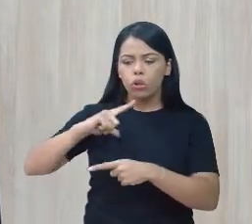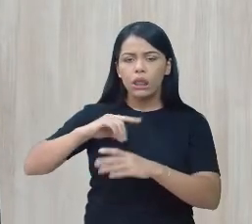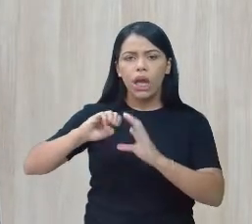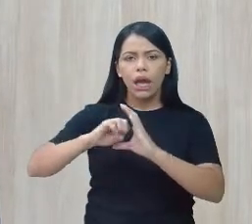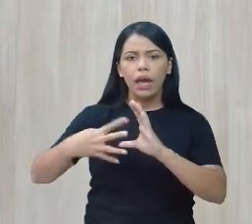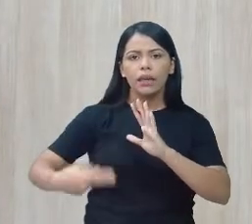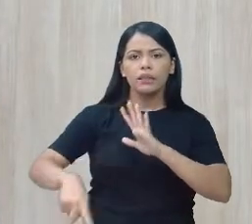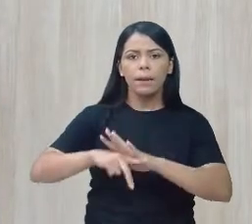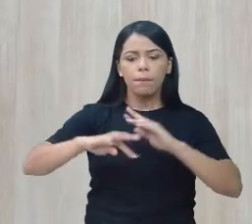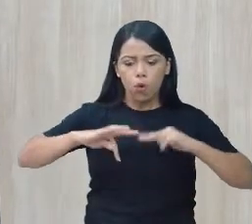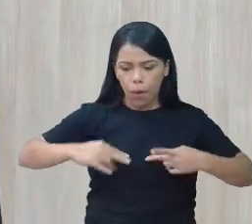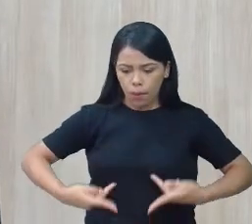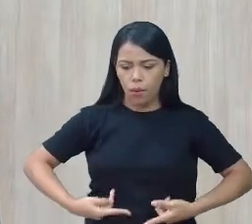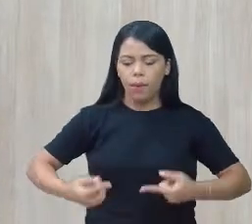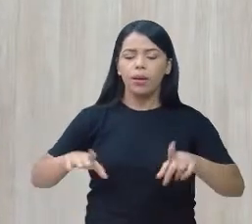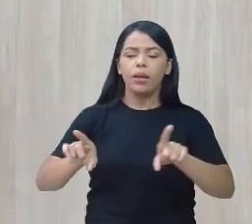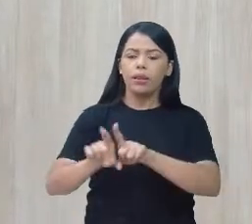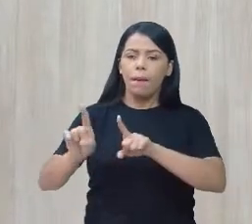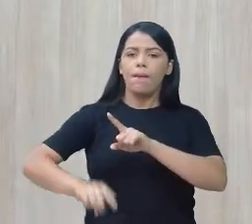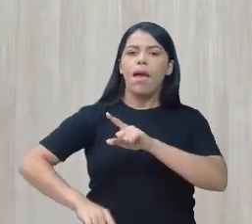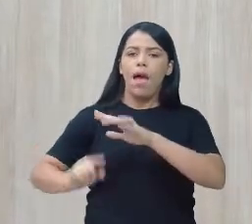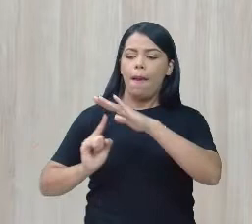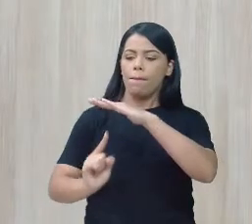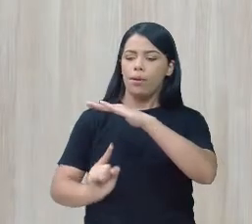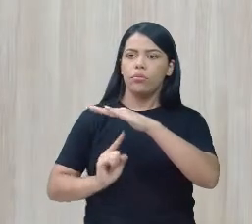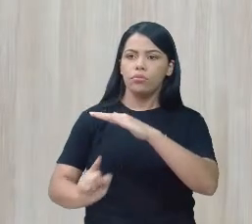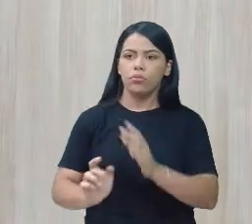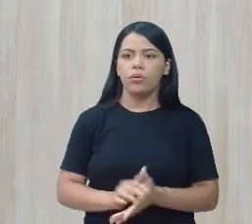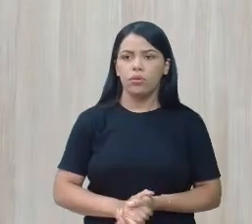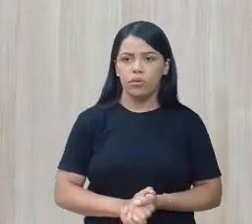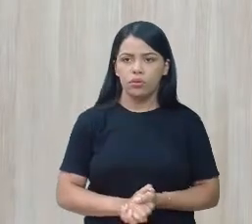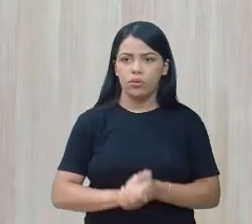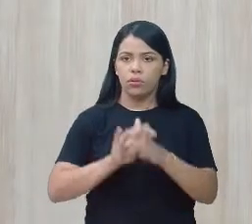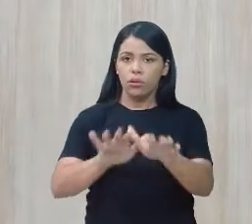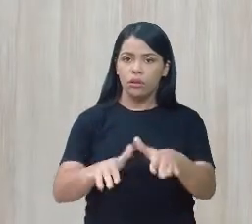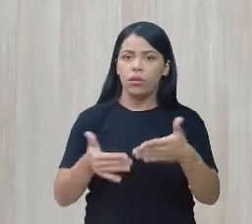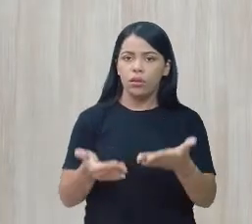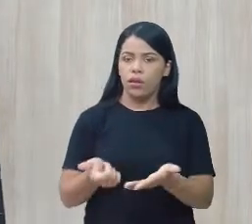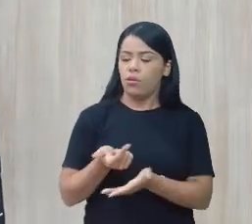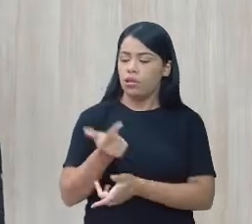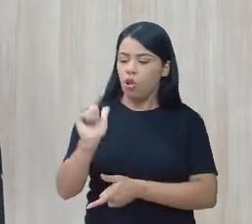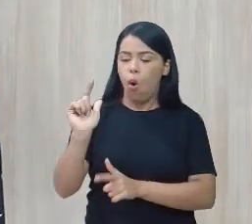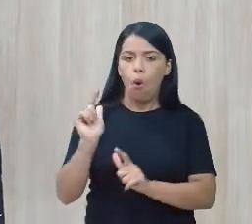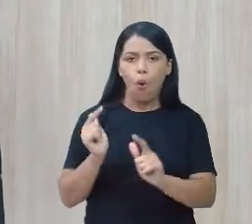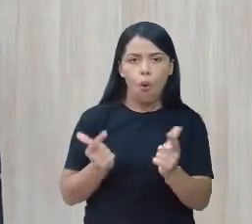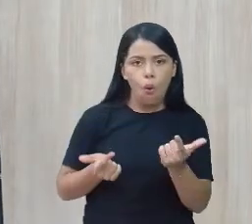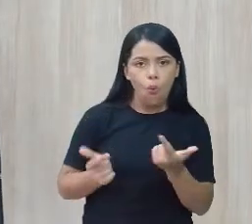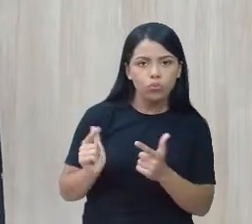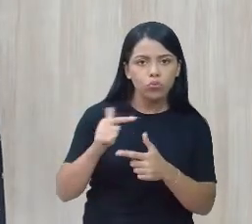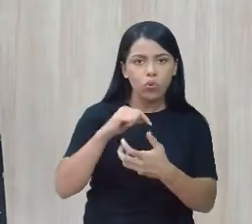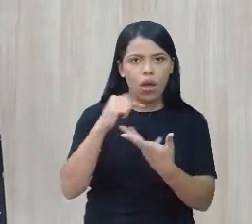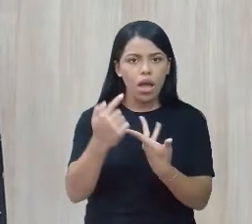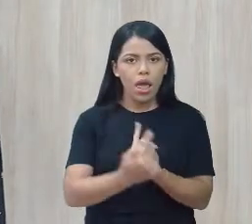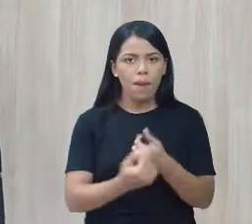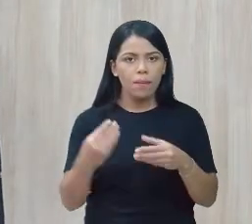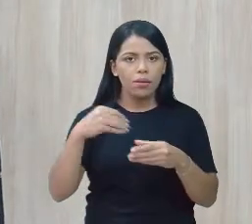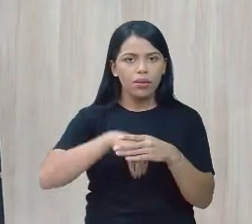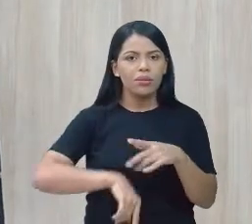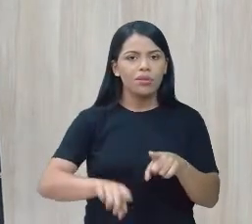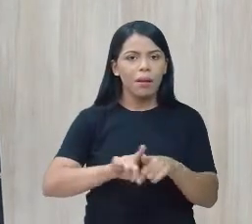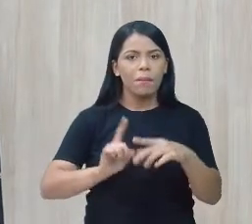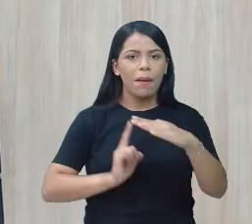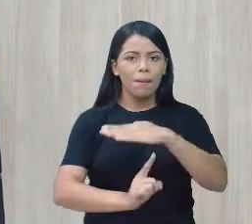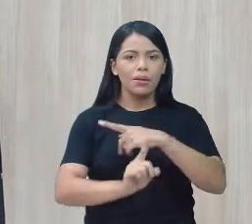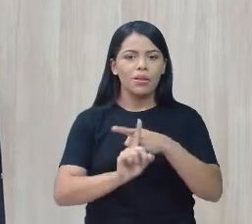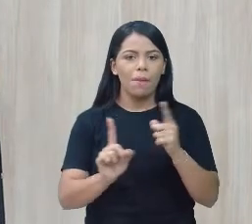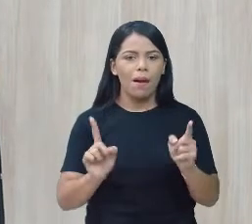humanas, elas também eram personagens, né? Então, esses outros elementos também são personagens, só